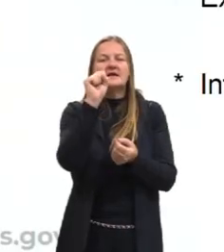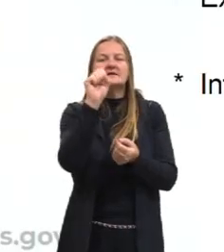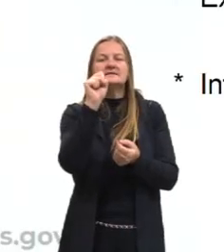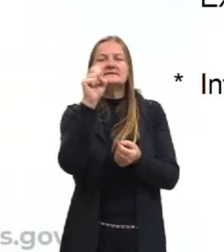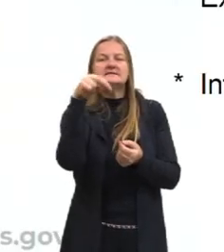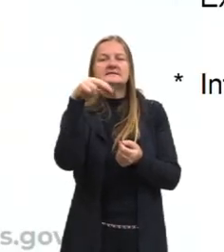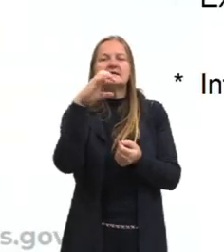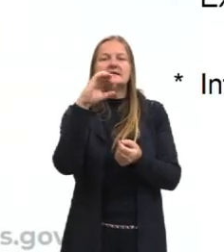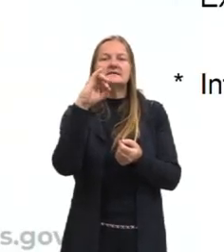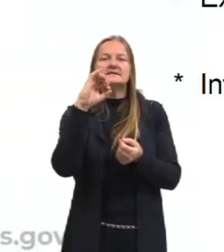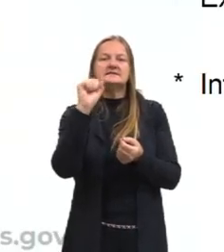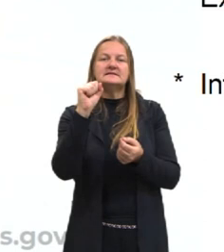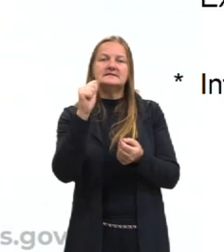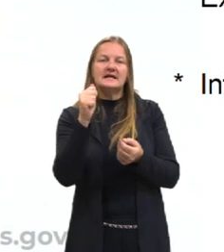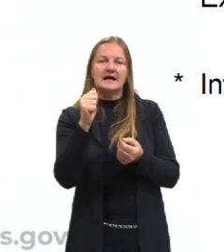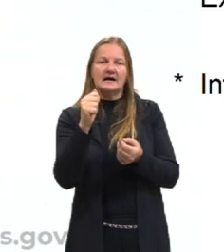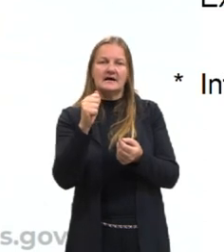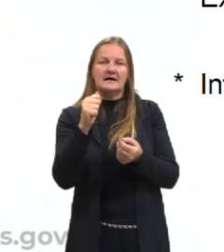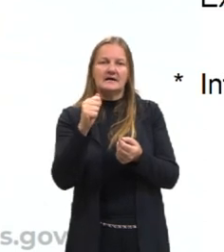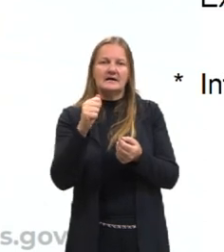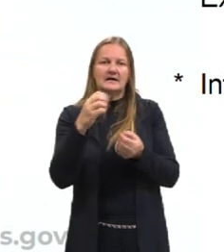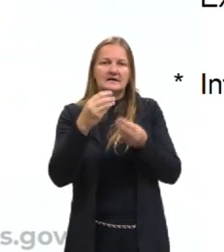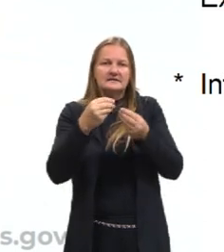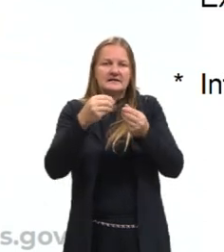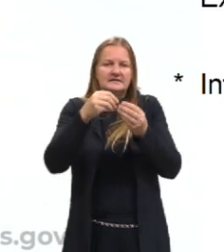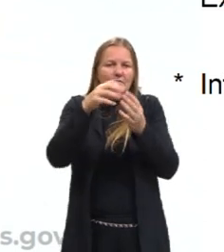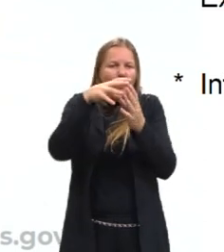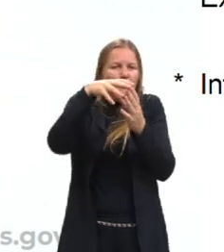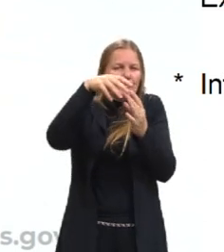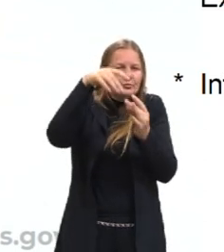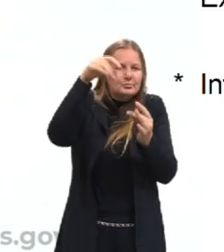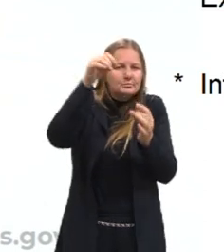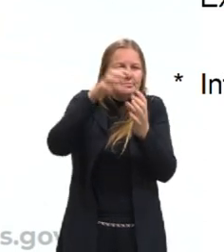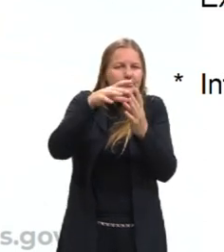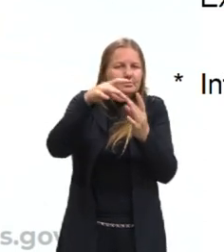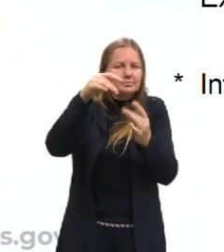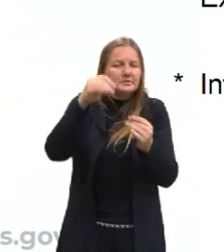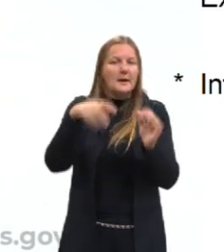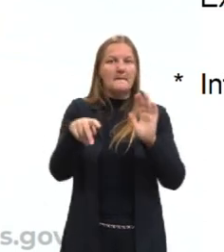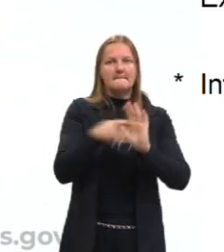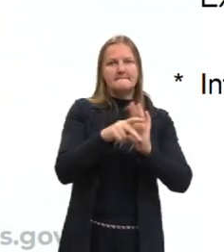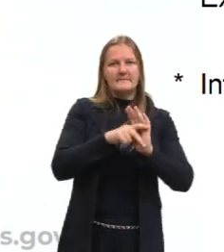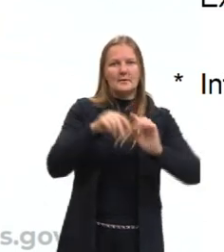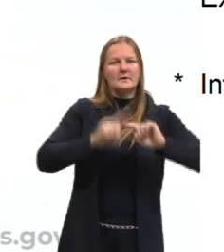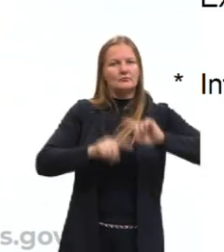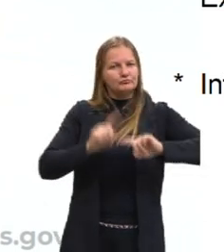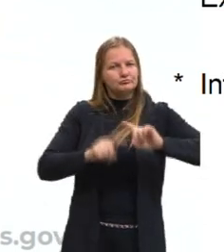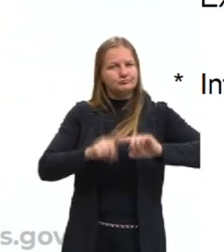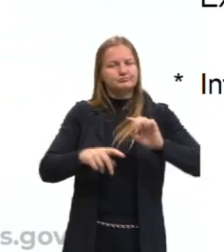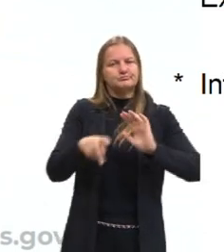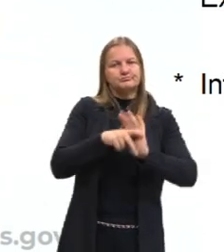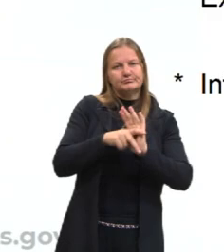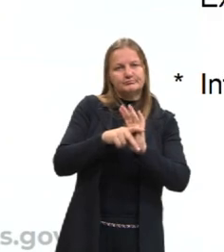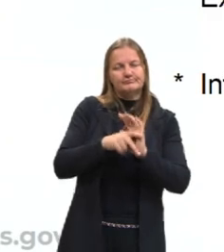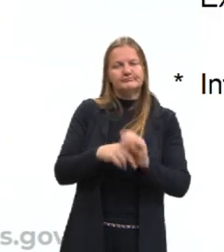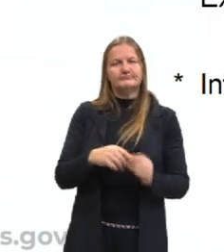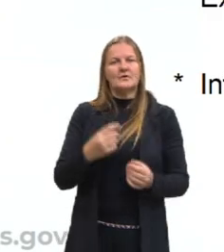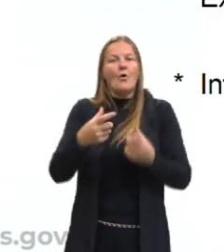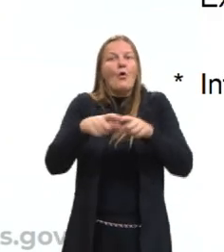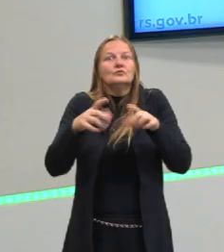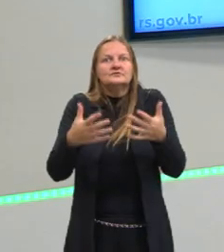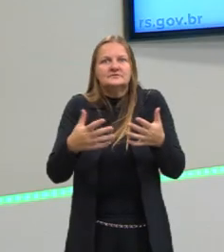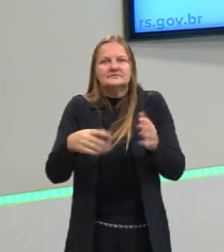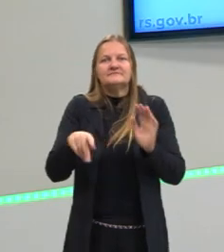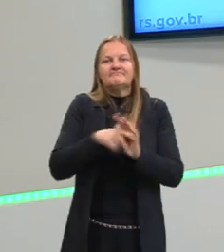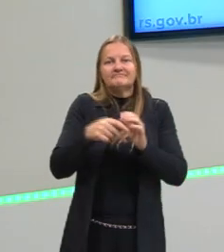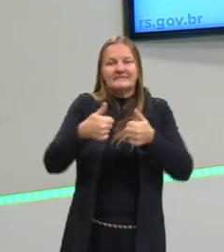mundo inteligível para o Aristóteles não as ciência está nas próprias coisas as ciência está aqui então a